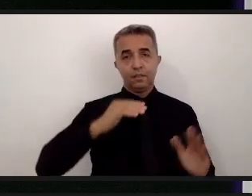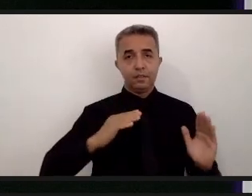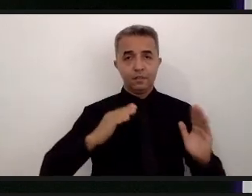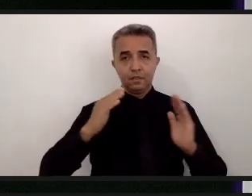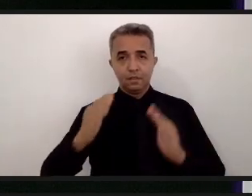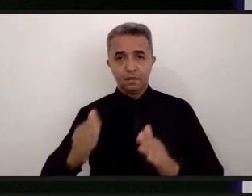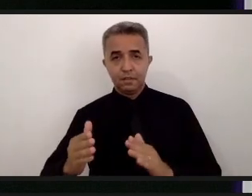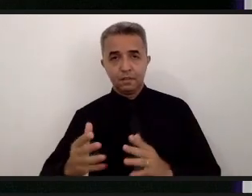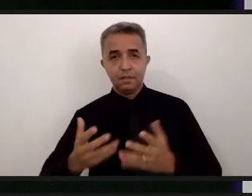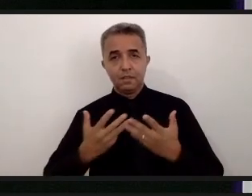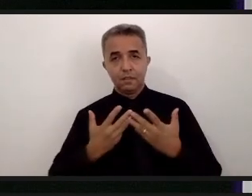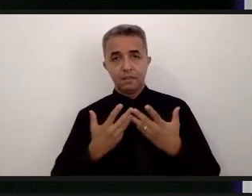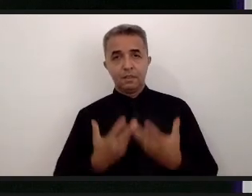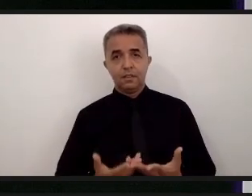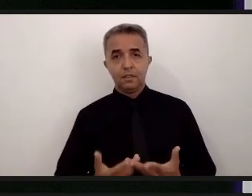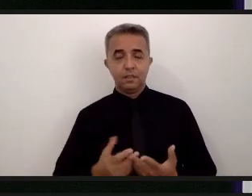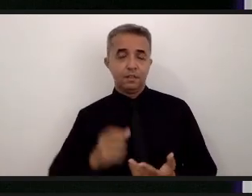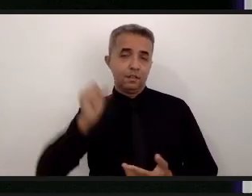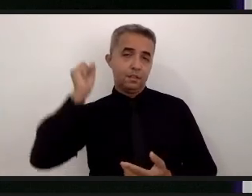estressada,